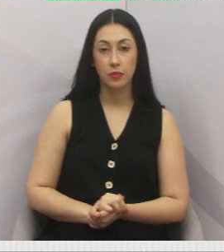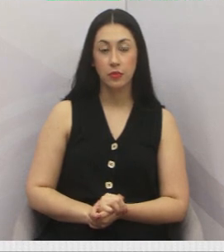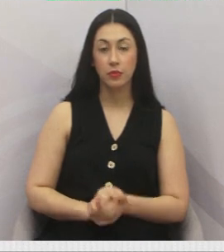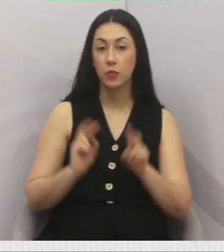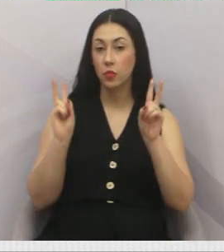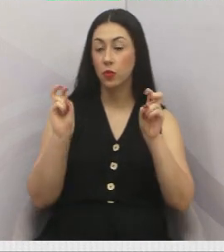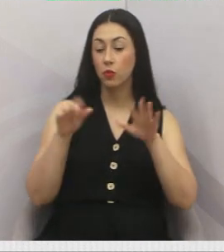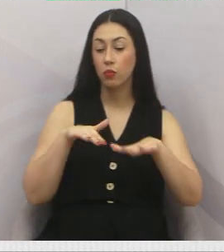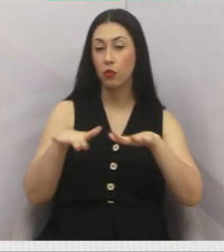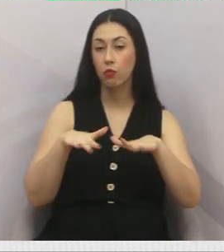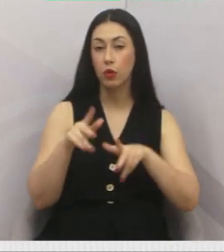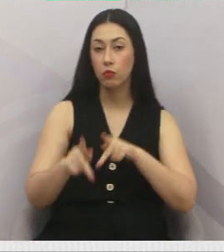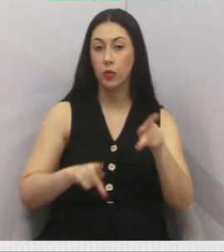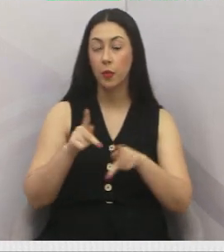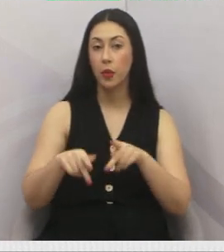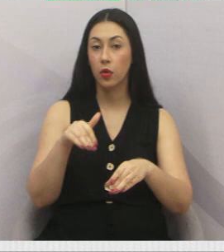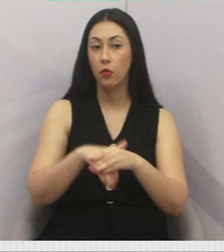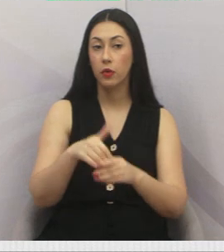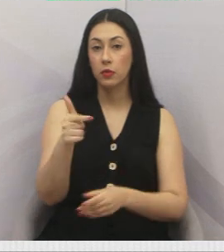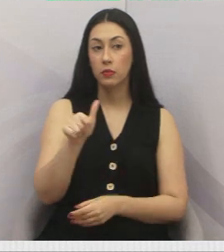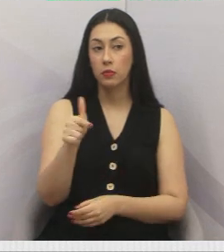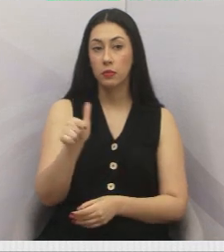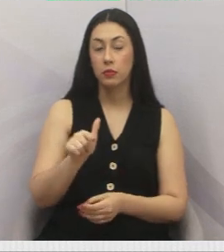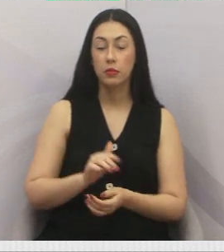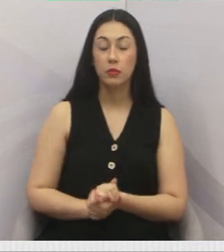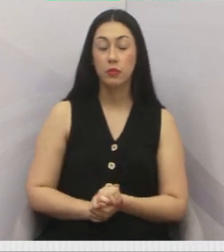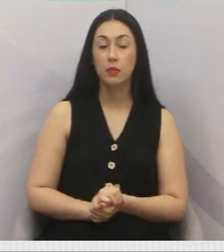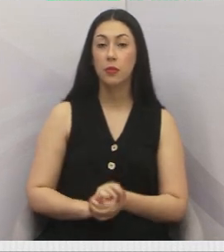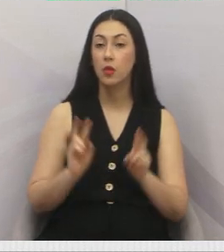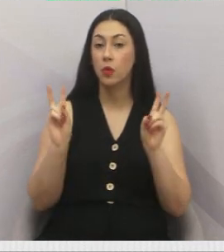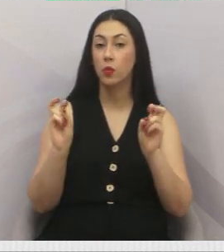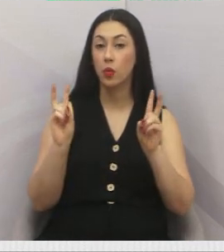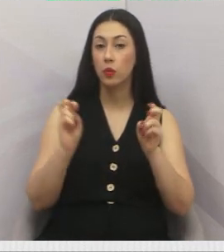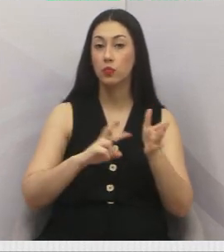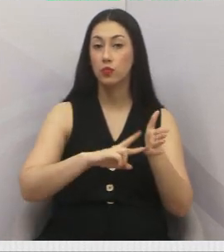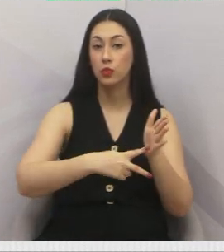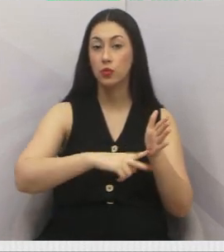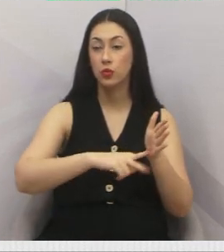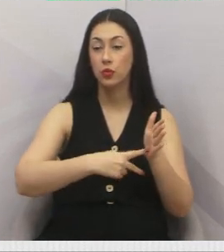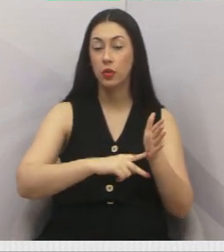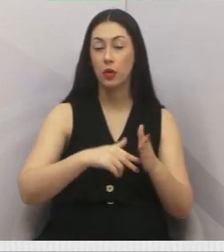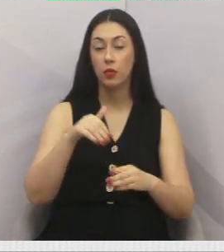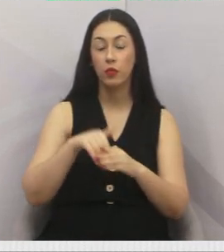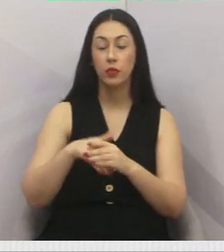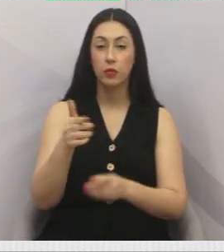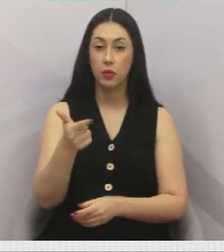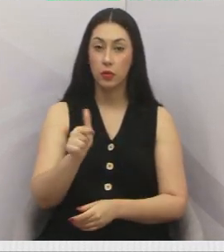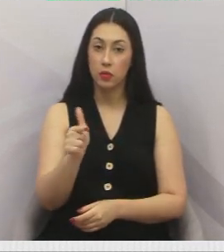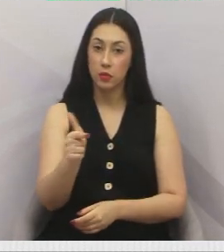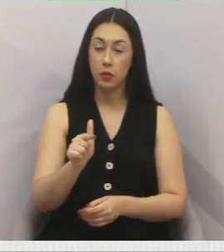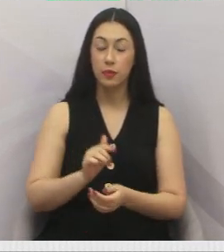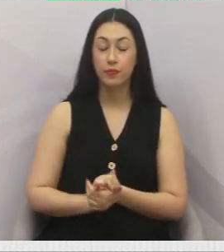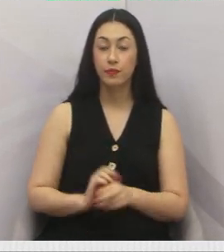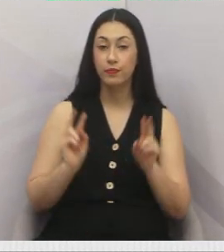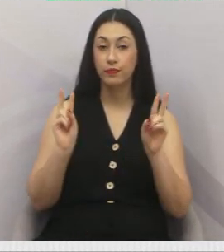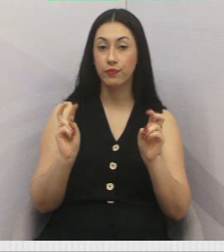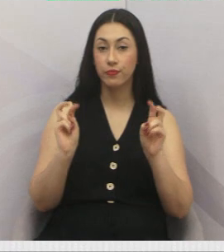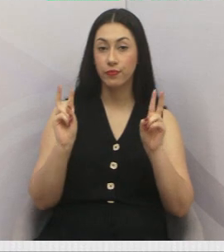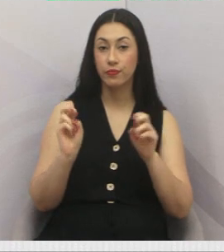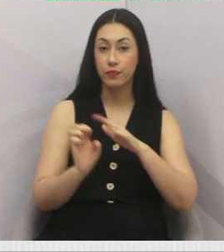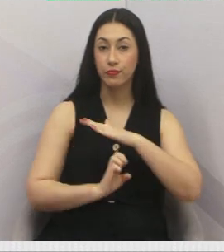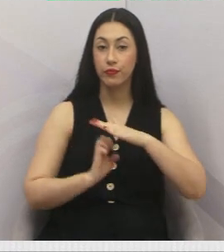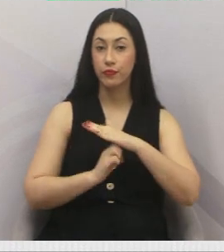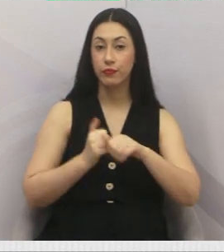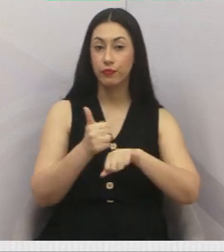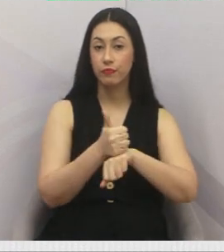Segmento Movimentos Populares, voto em branco. Segmento Entidade de Classe Sindical, voto em branco. Segmento